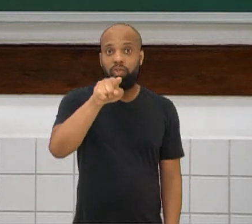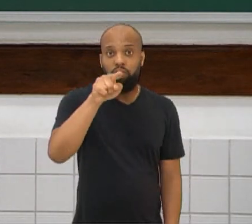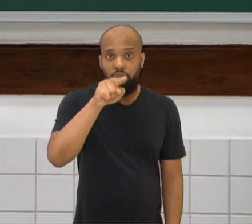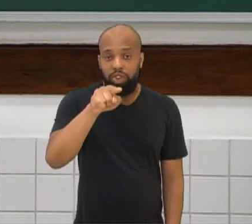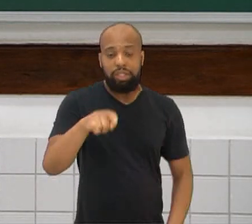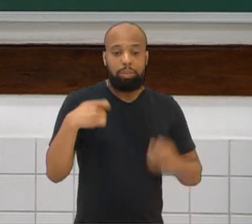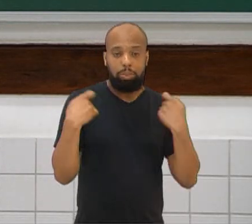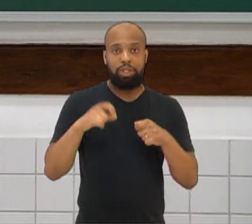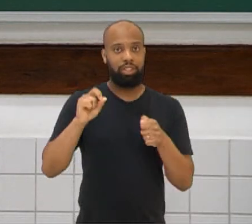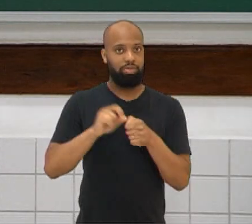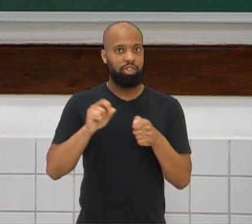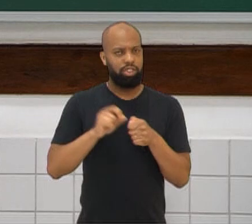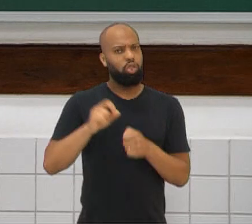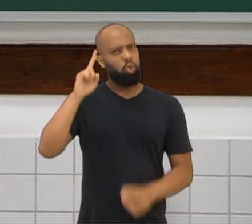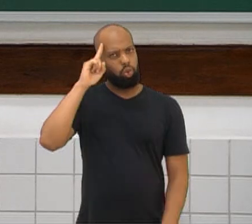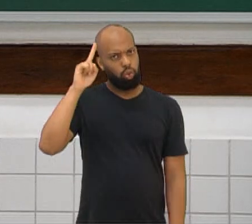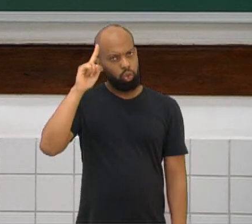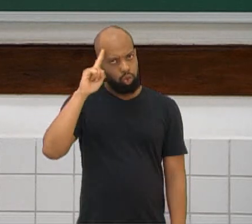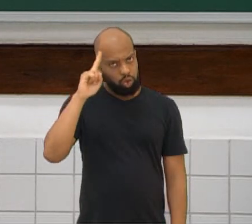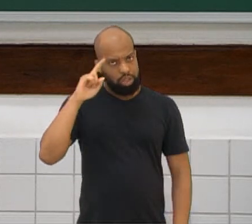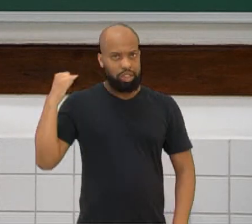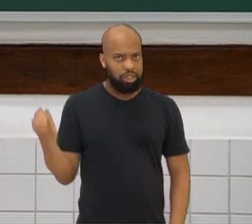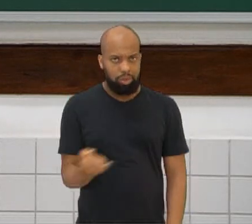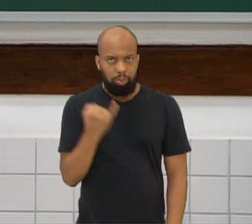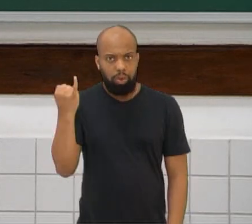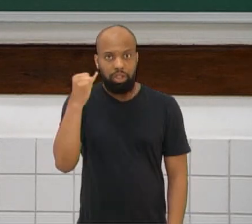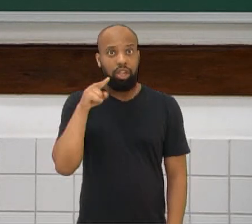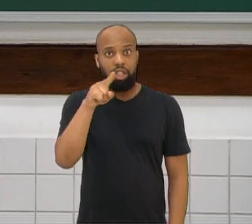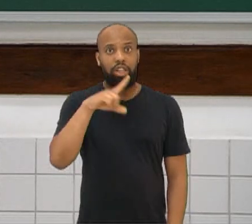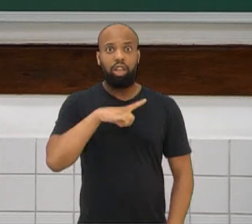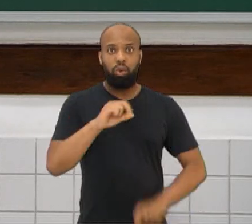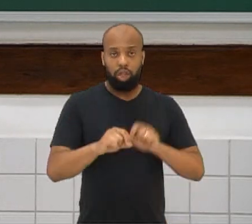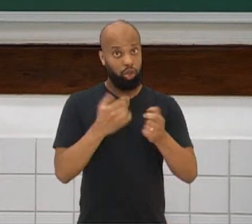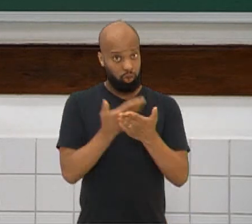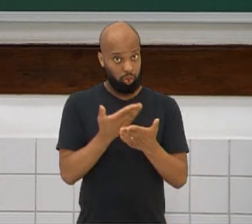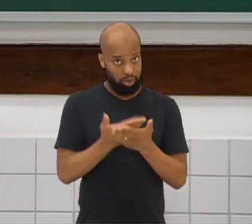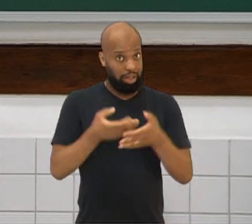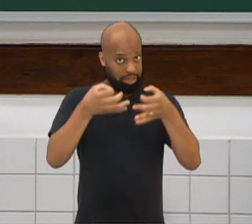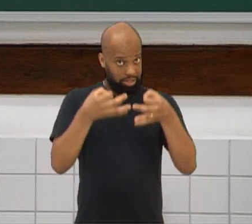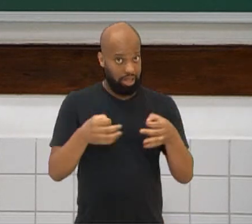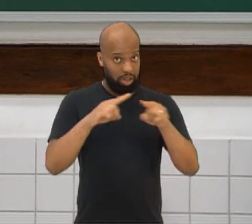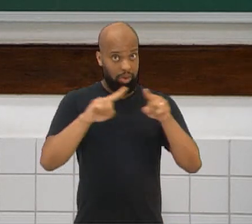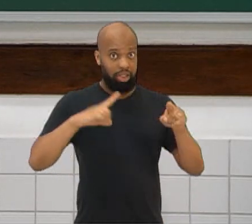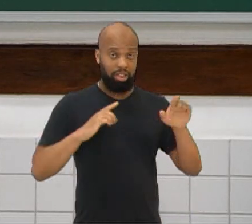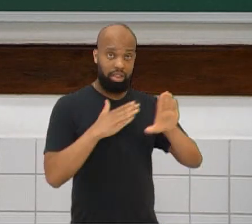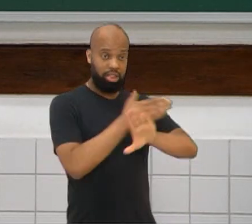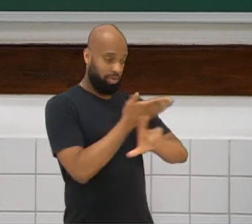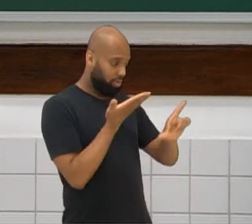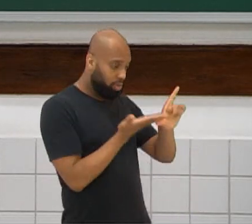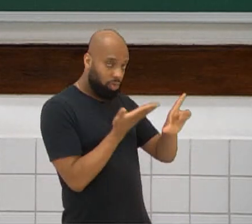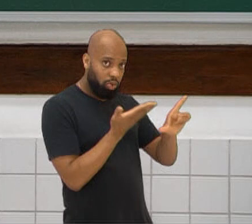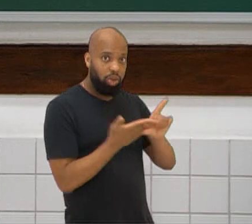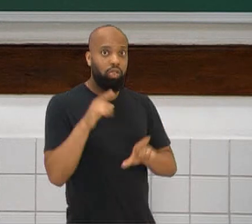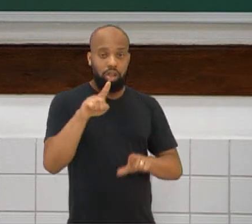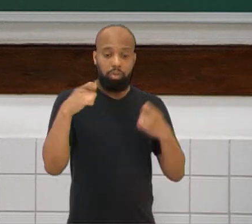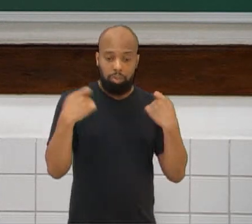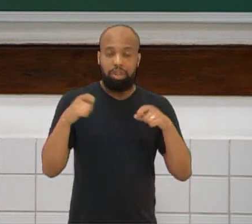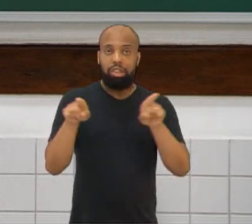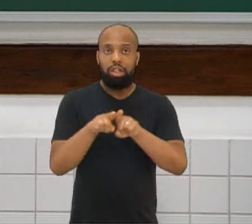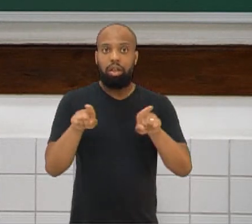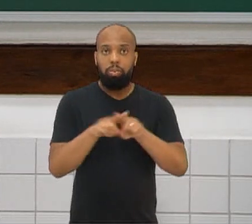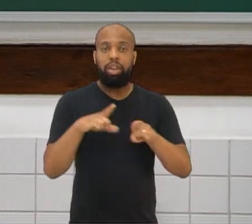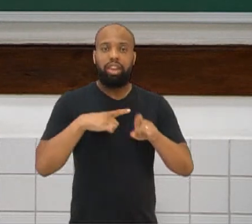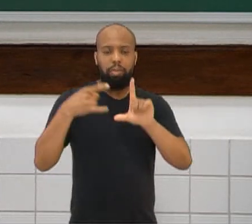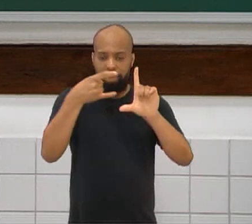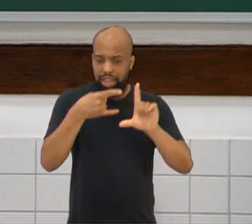que vocês precisam fazer diariamente. Não esqueçam, além de estudar, é claro, tem que acessar o Classroom, vocês precisam participar